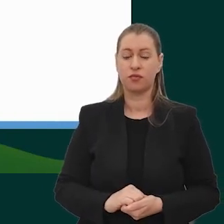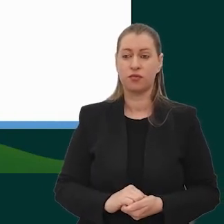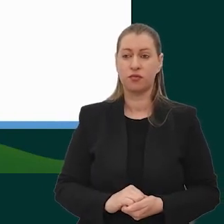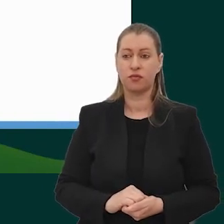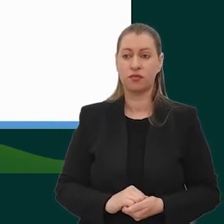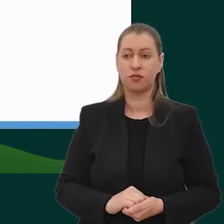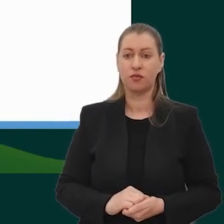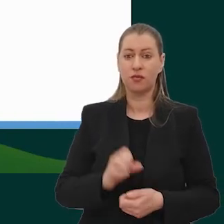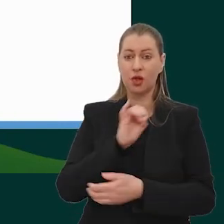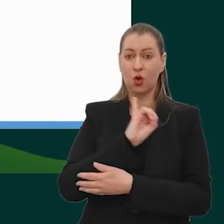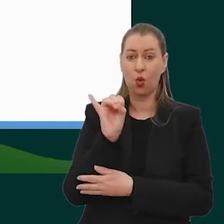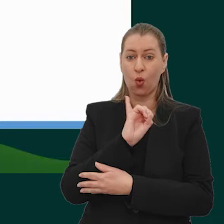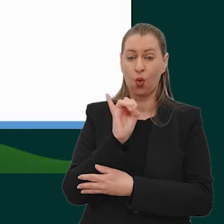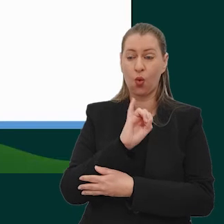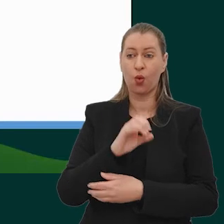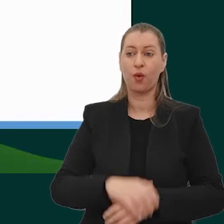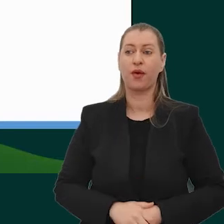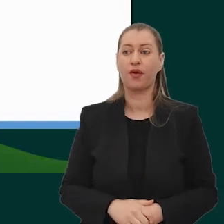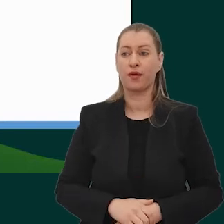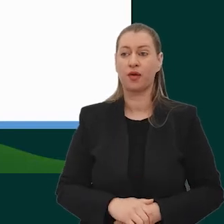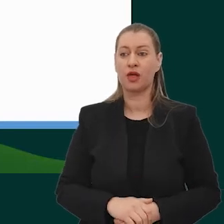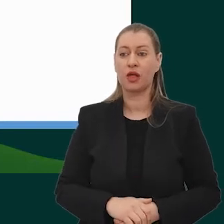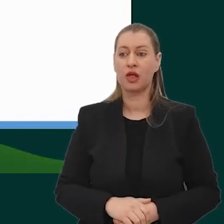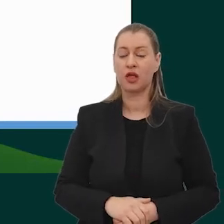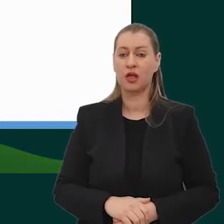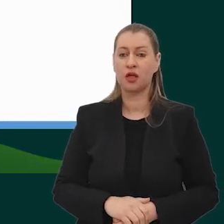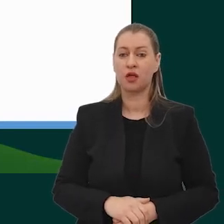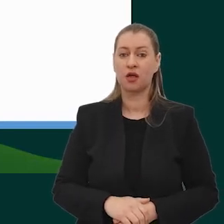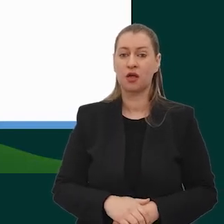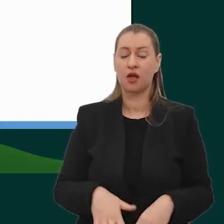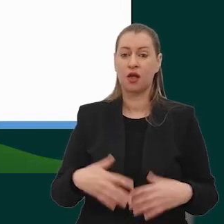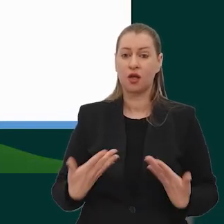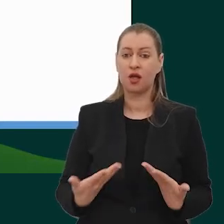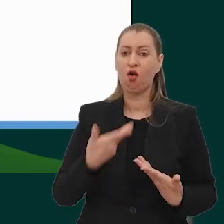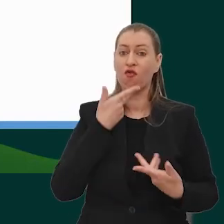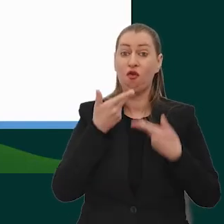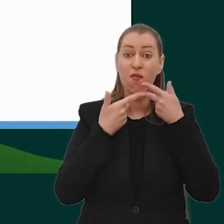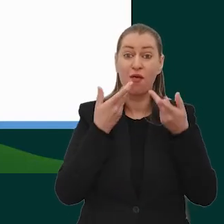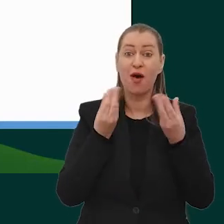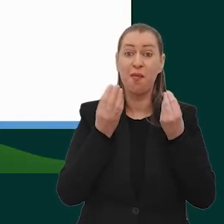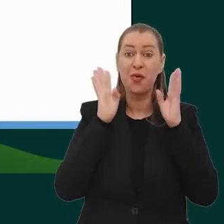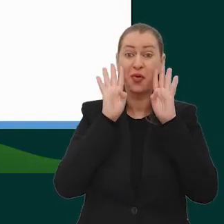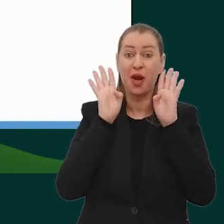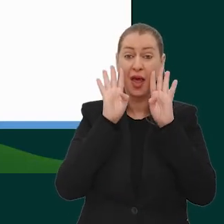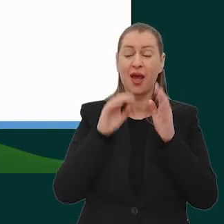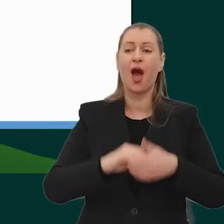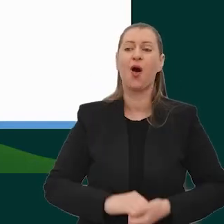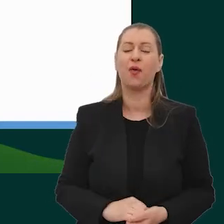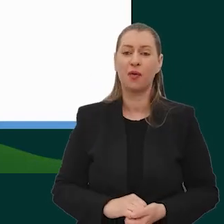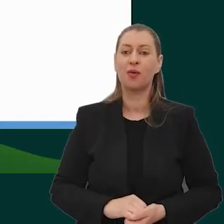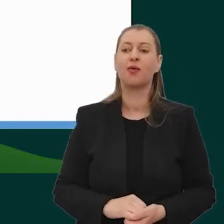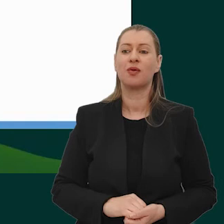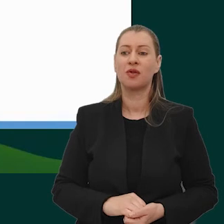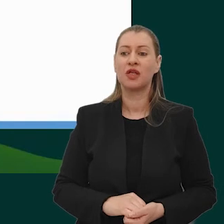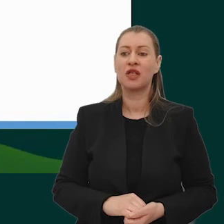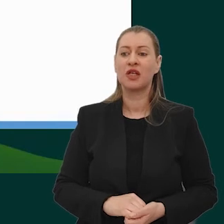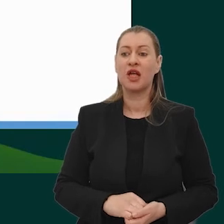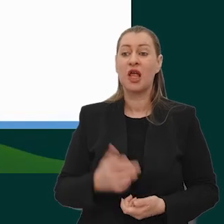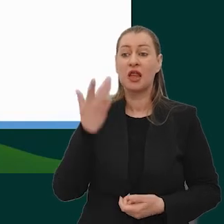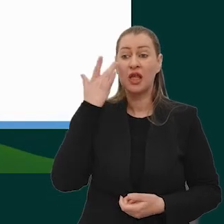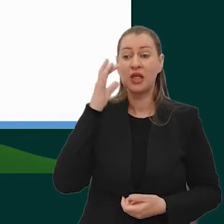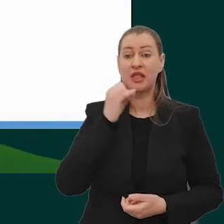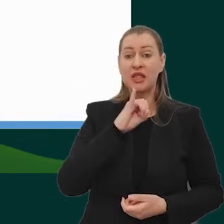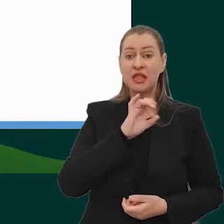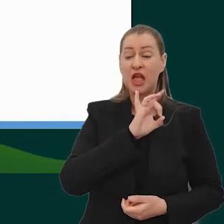Oi, Blanda, capaz, foi uma fala muito legal em si, tá? Não sei se